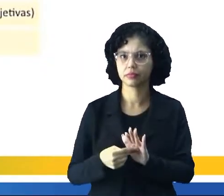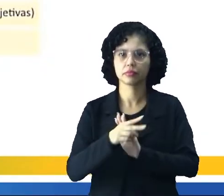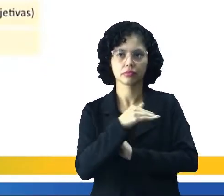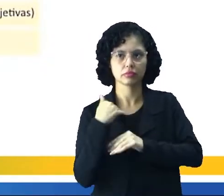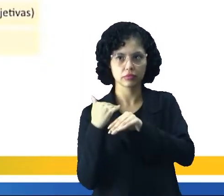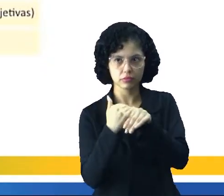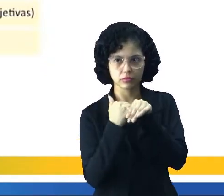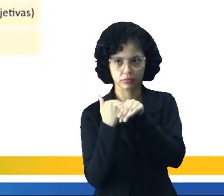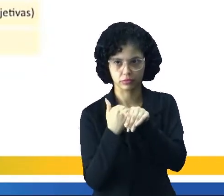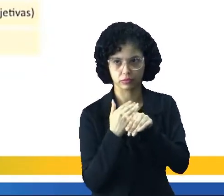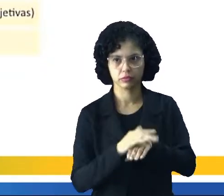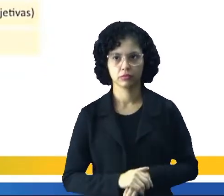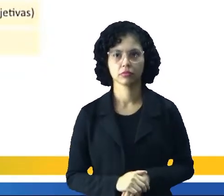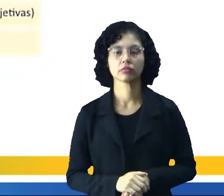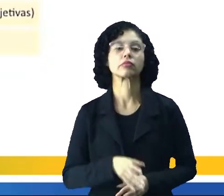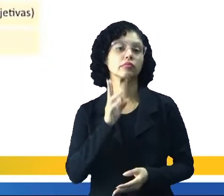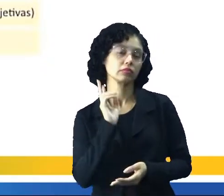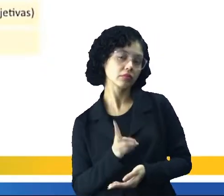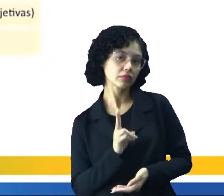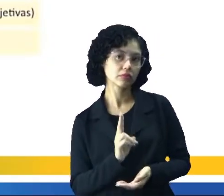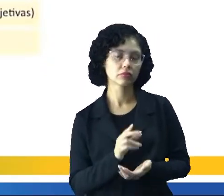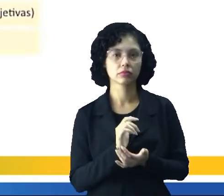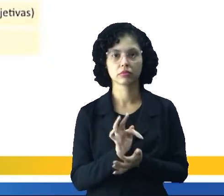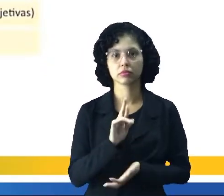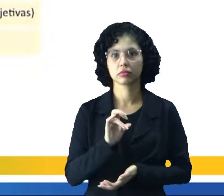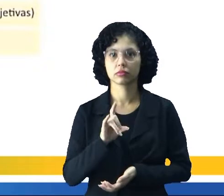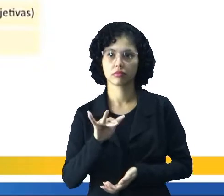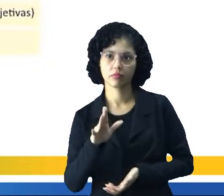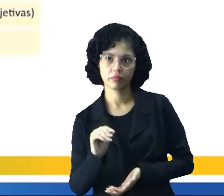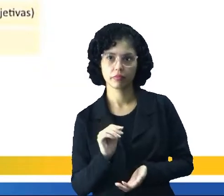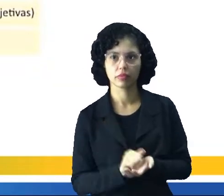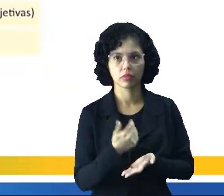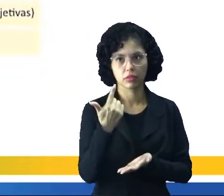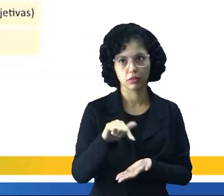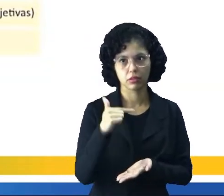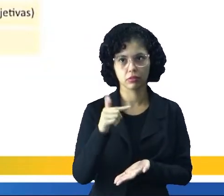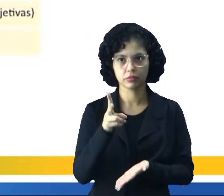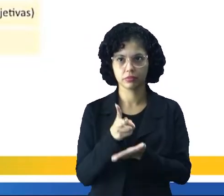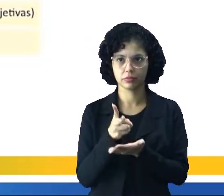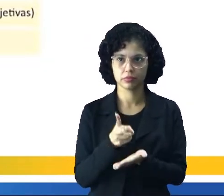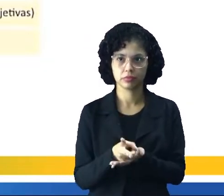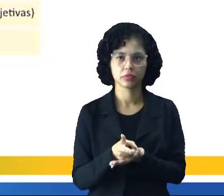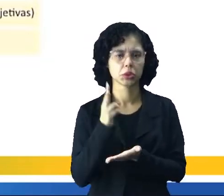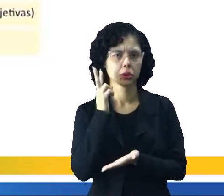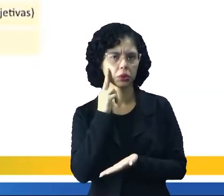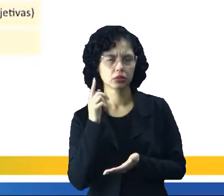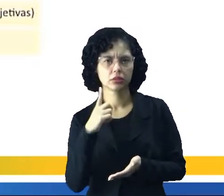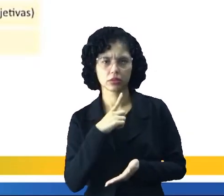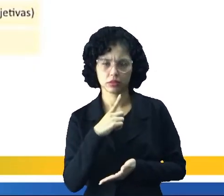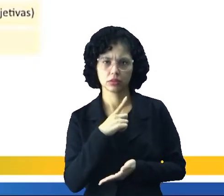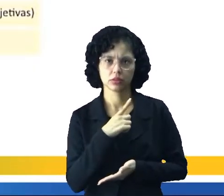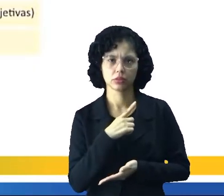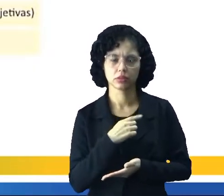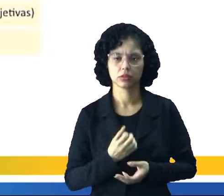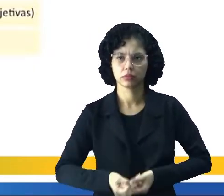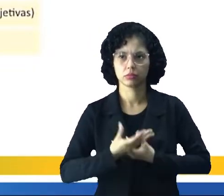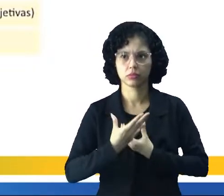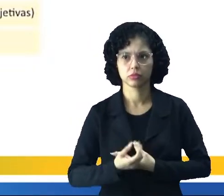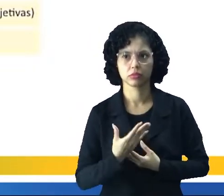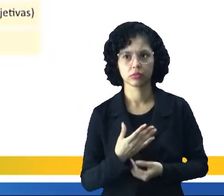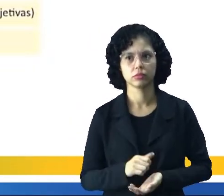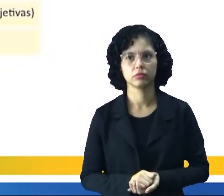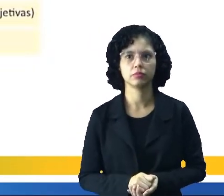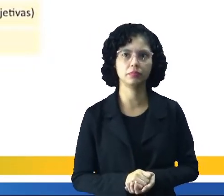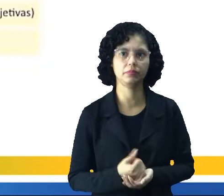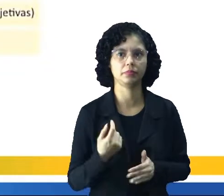iguais, Mesmos recursos fonológicos, repetição de recurso fonológico, muito comum também lá dentro da poesia,